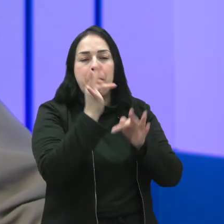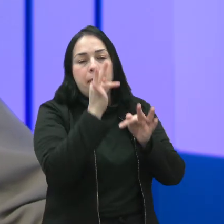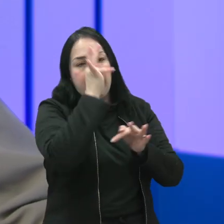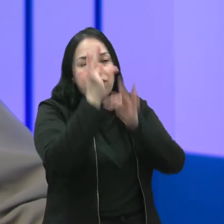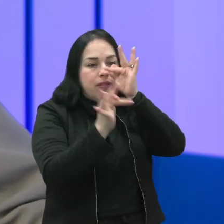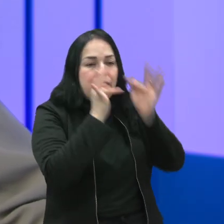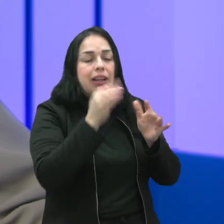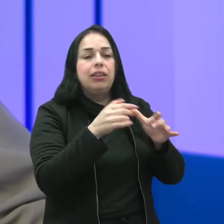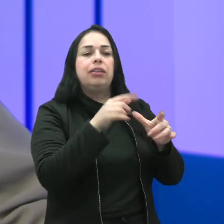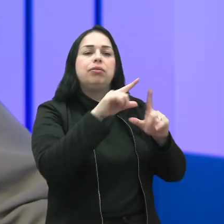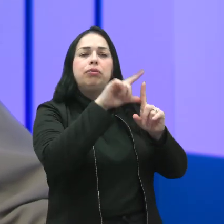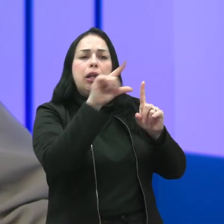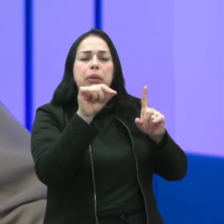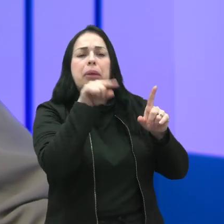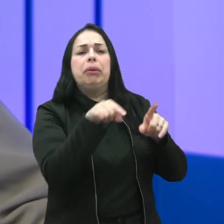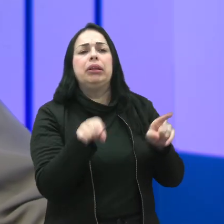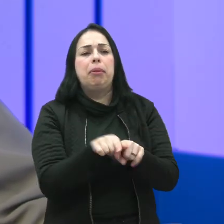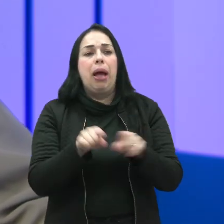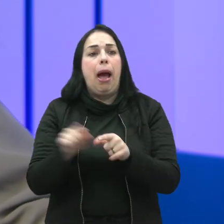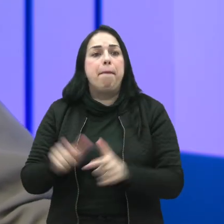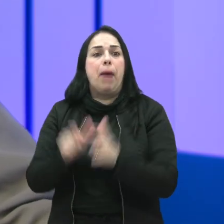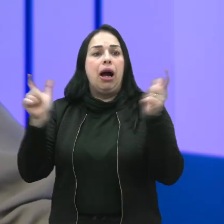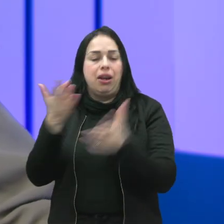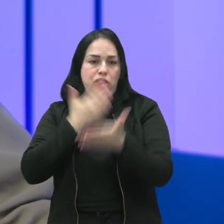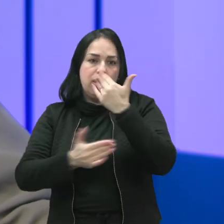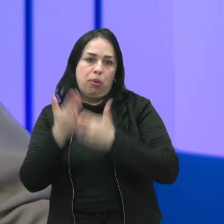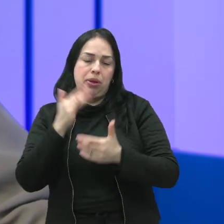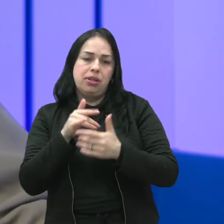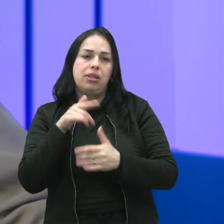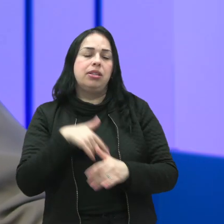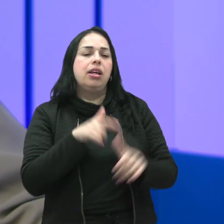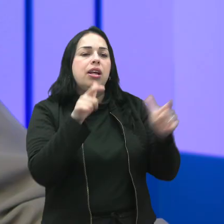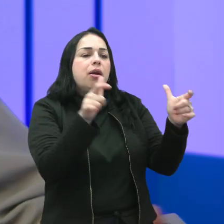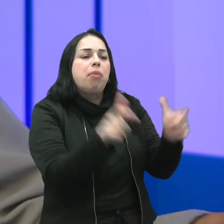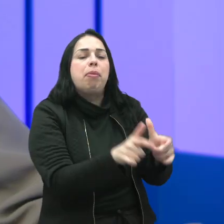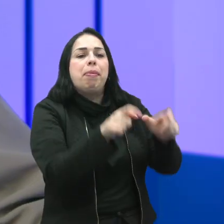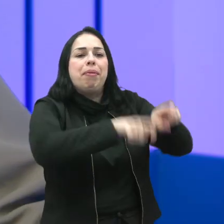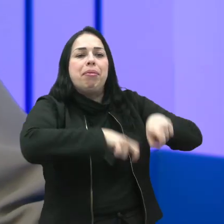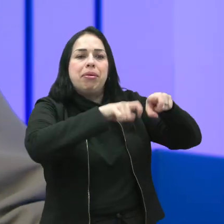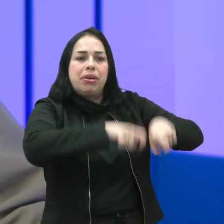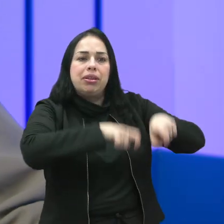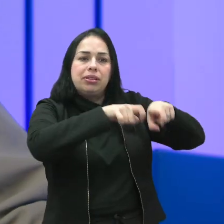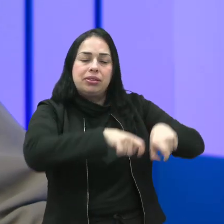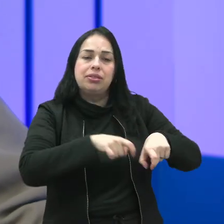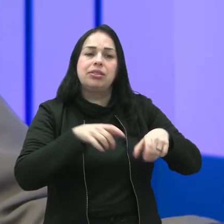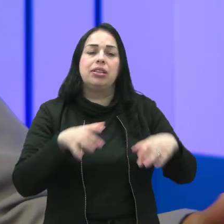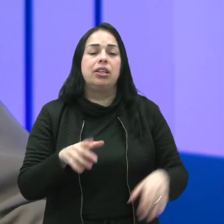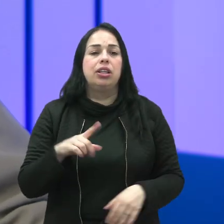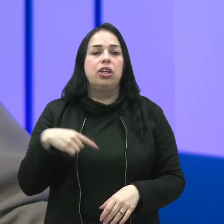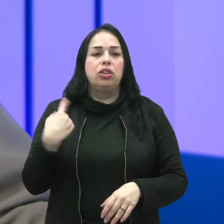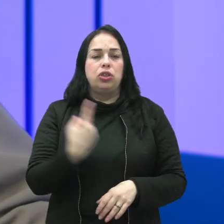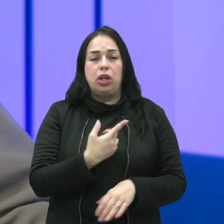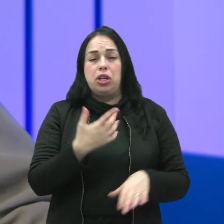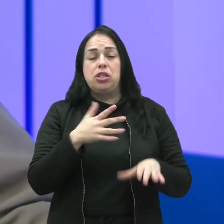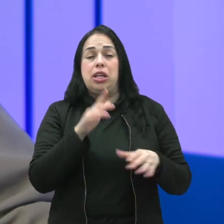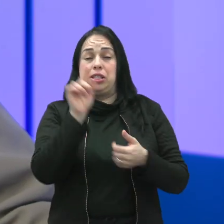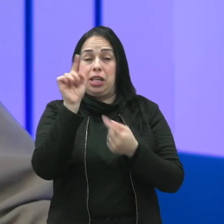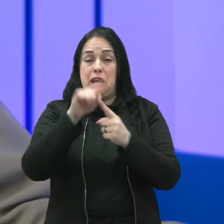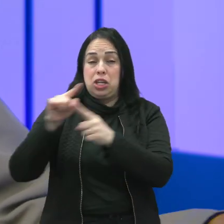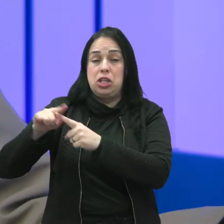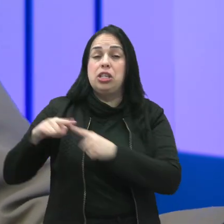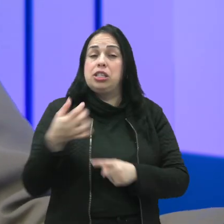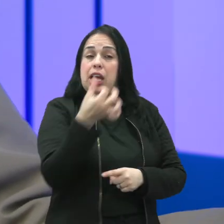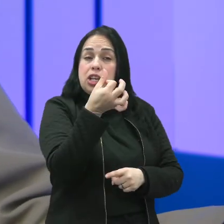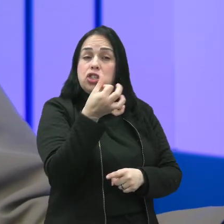alimentação, a grande maioria da nossa alimentação hoje no Brasil é produzida pelas plantas que são exóticas, não são nenhum dos biomas brasileiros. A gente tem 6 biomas brasileiros,